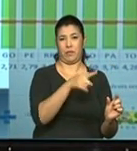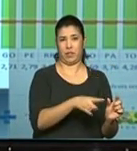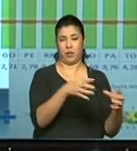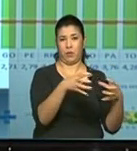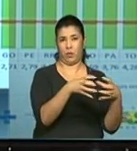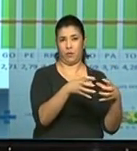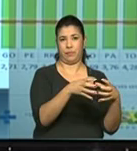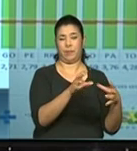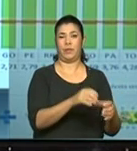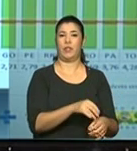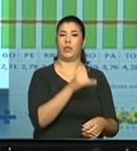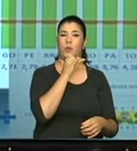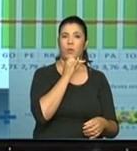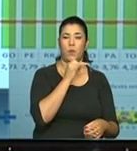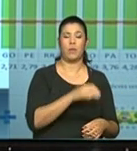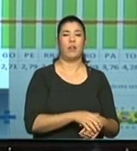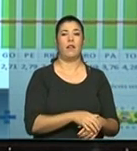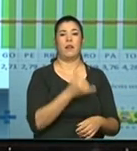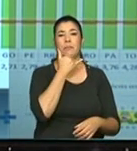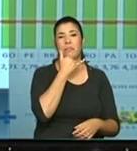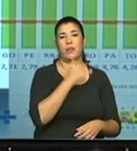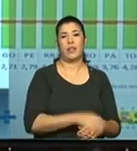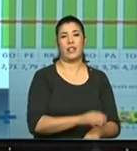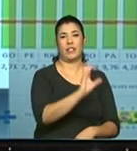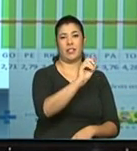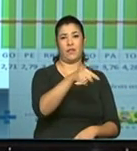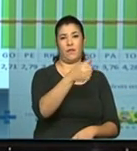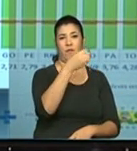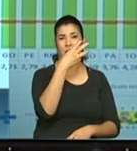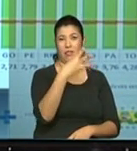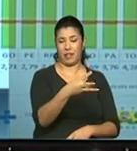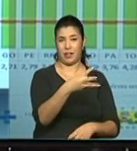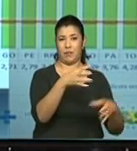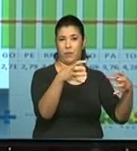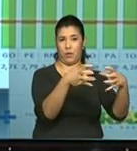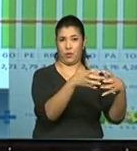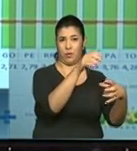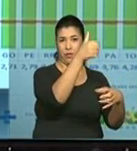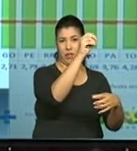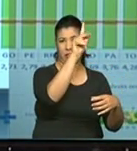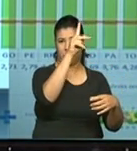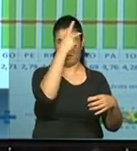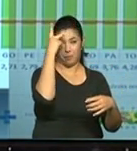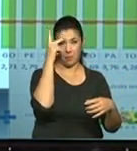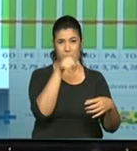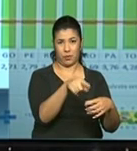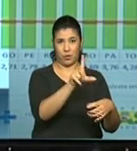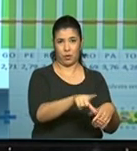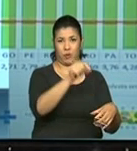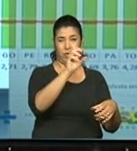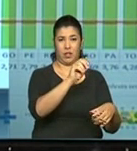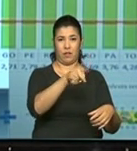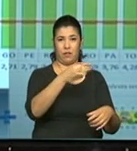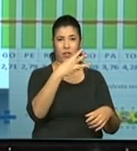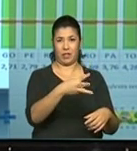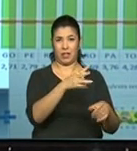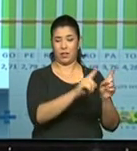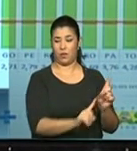grupo, 0,13, perdão, para cada grupo de 10.000 habitantes, e temos na outra ponta o Mato Grosso